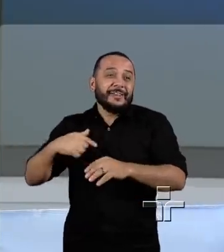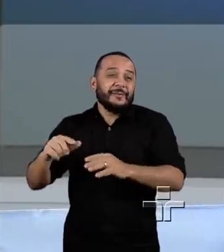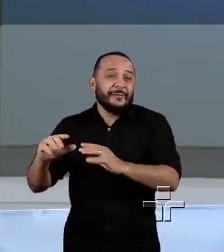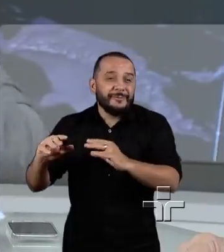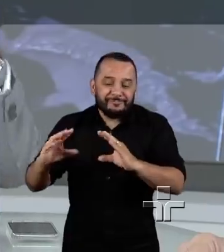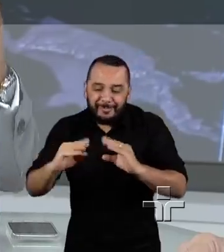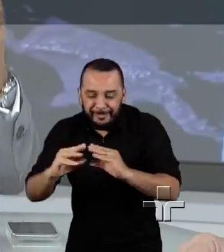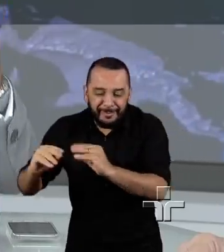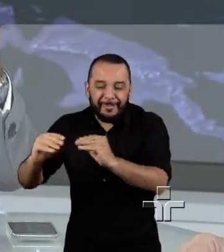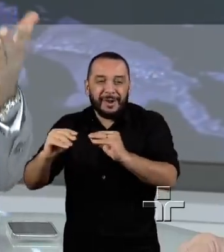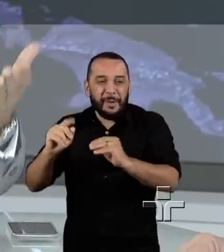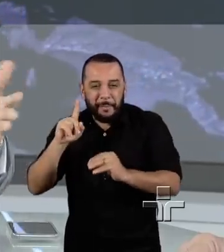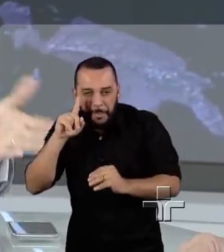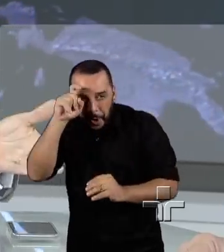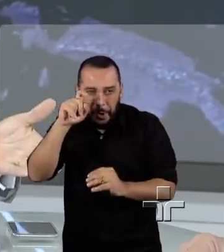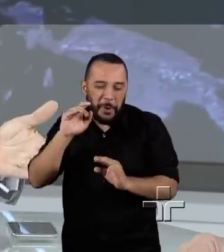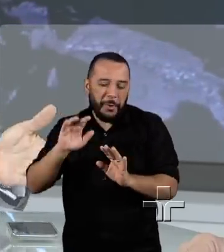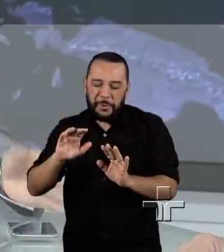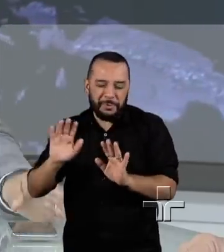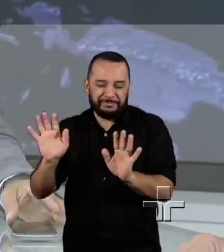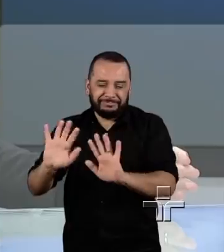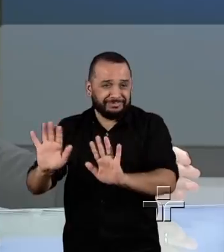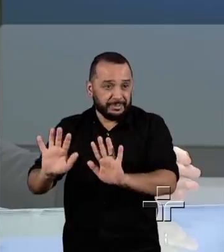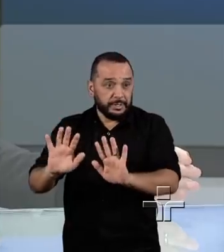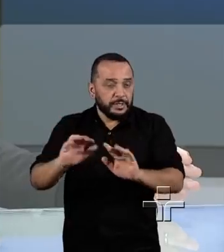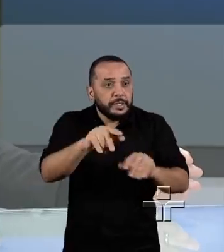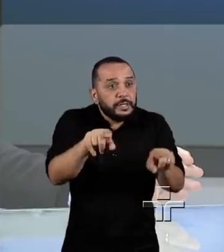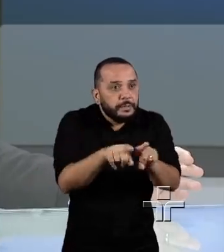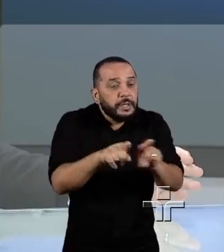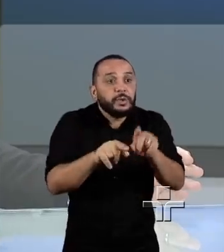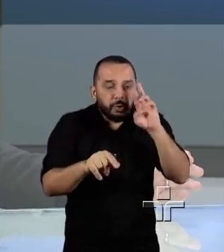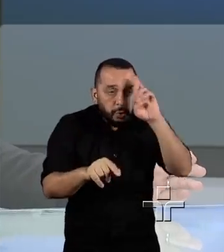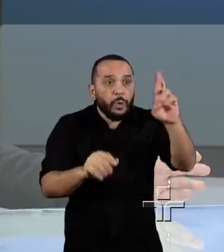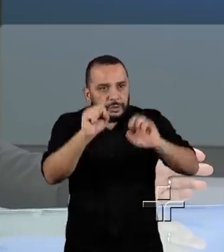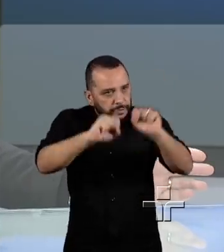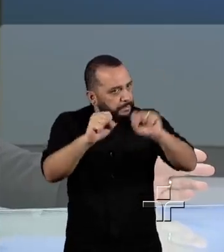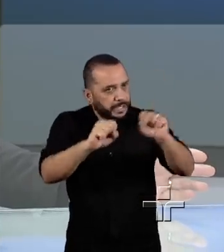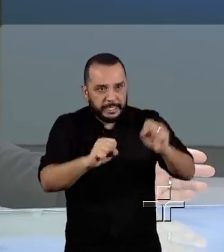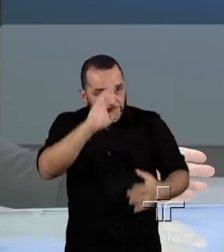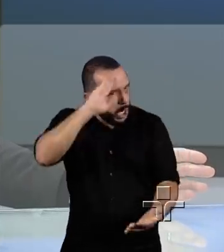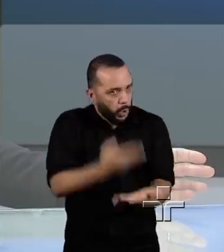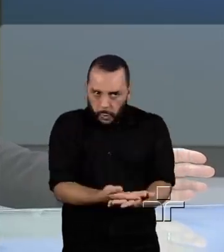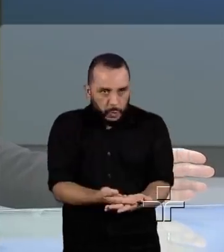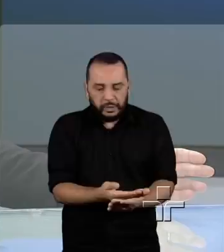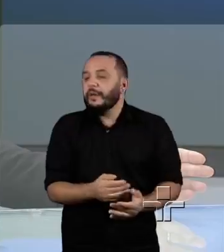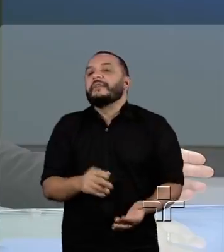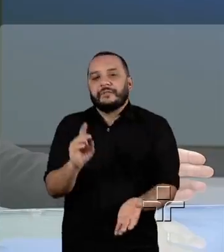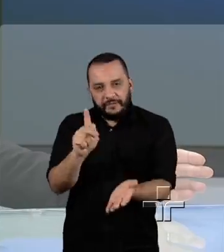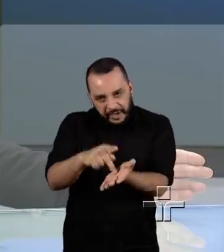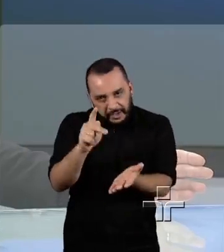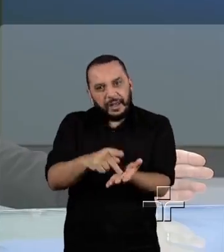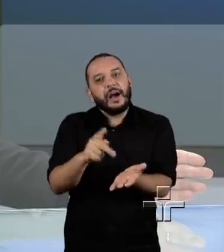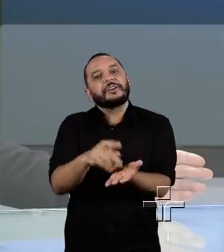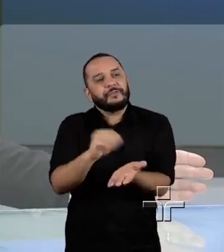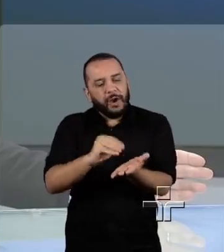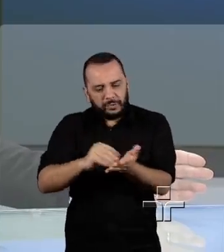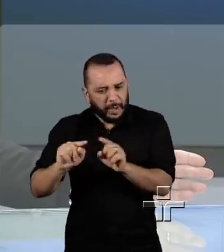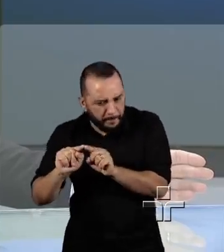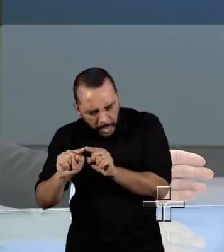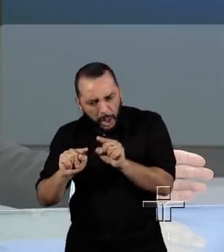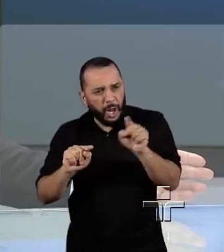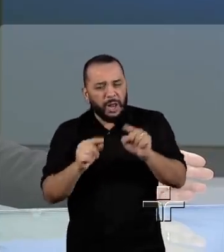conteúdo. Os empresários ainda não estão tão confiantes também. Não, e é verdade, falta muito para a economia começar a voltar ao que a gente gostaria. As previsões de crescimento é